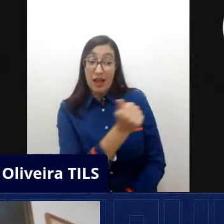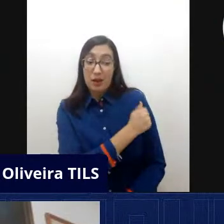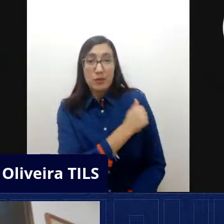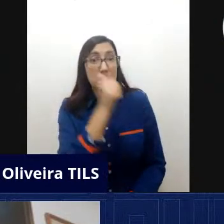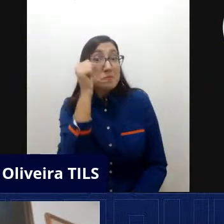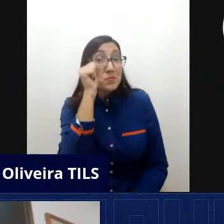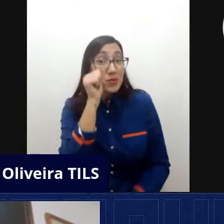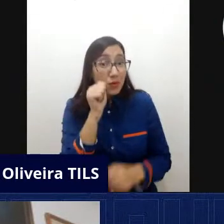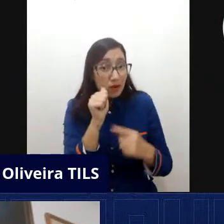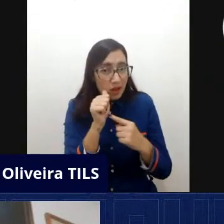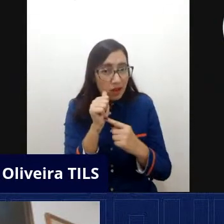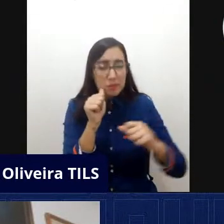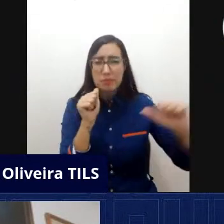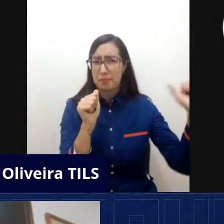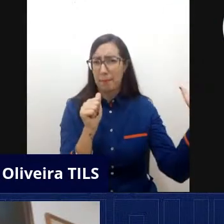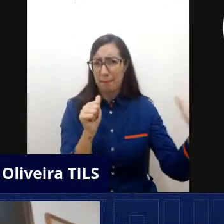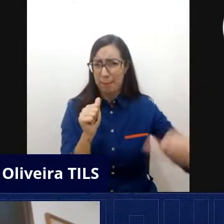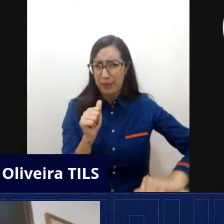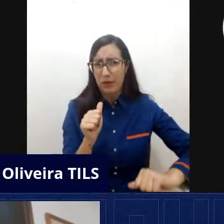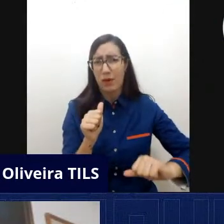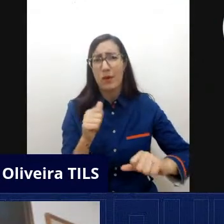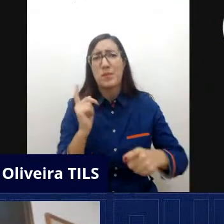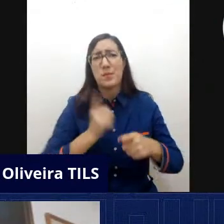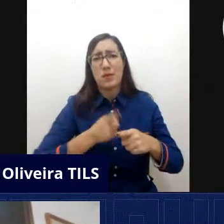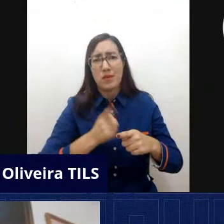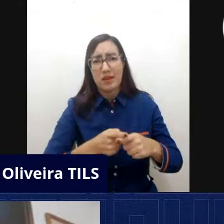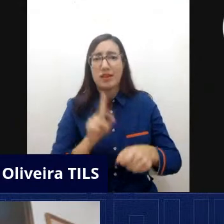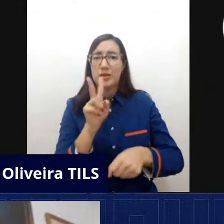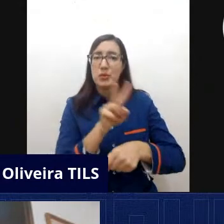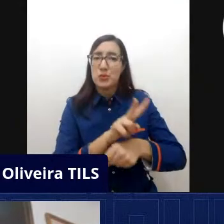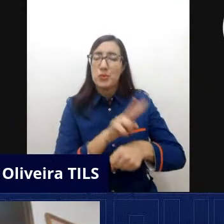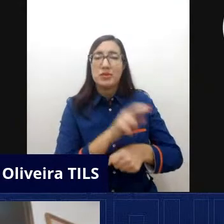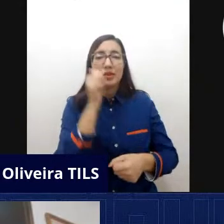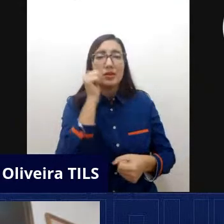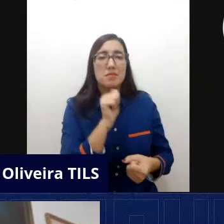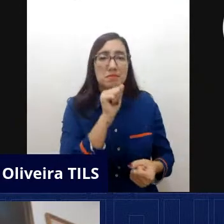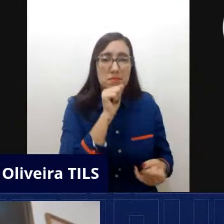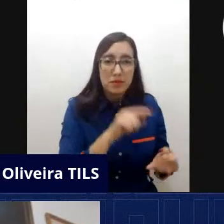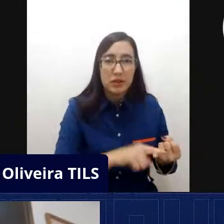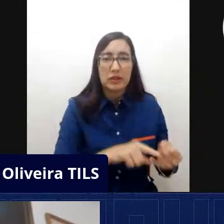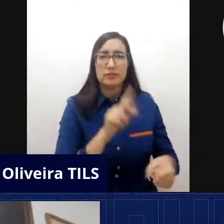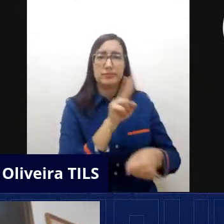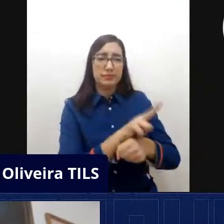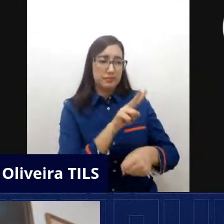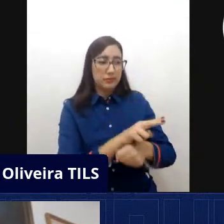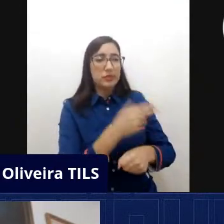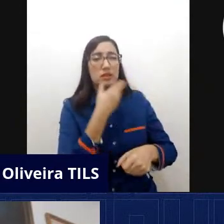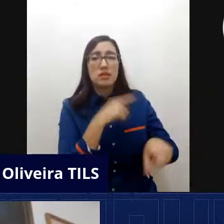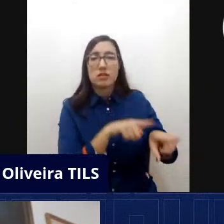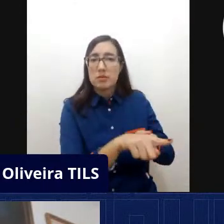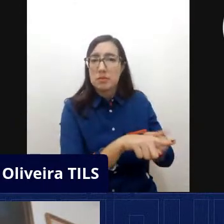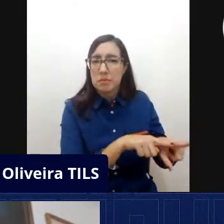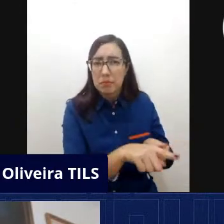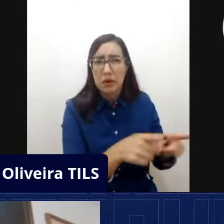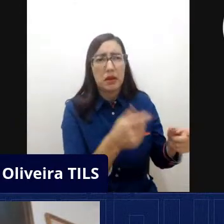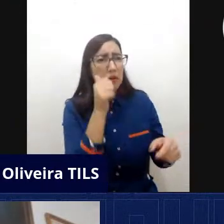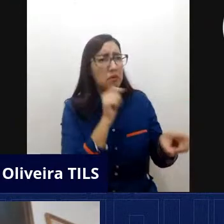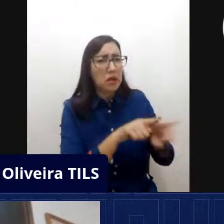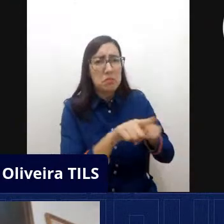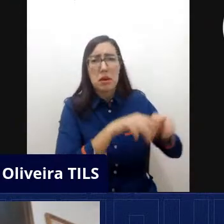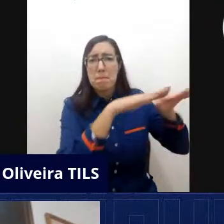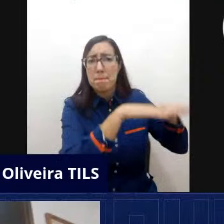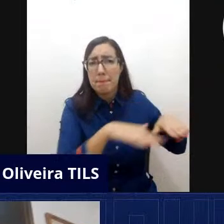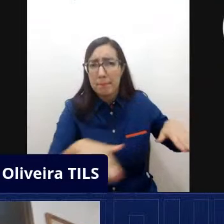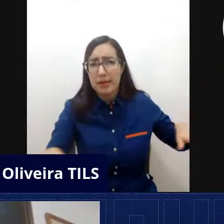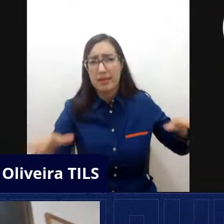Ela tem que cuidar do irmão, ela às vezes assume a casa, ela tem a violência doméstica, né? Então tem